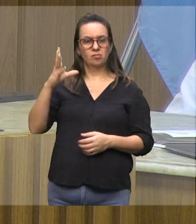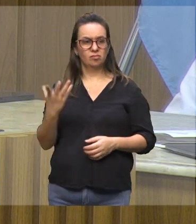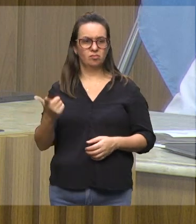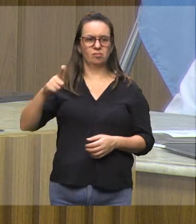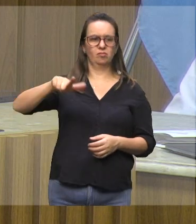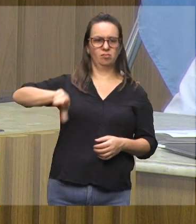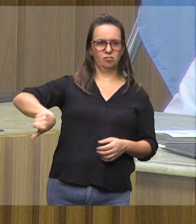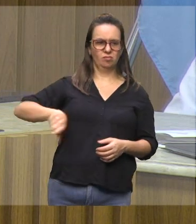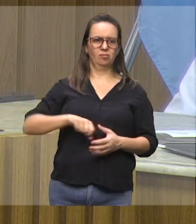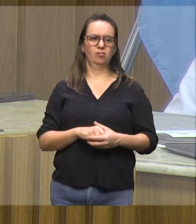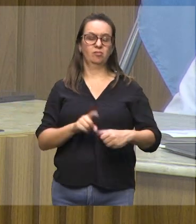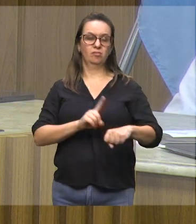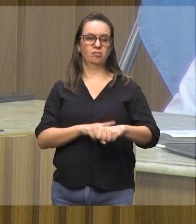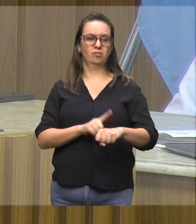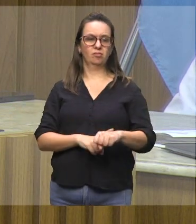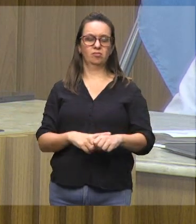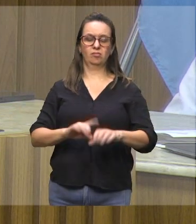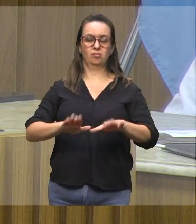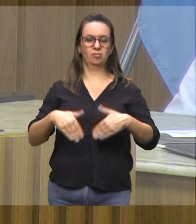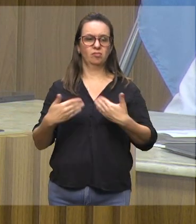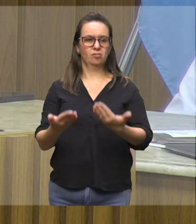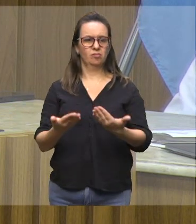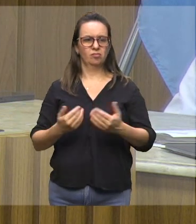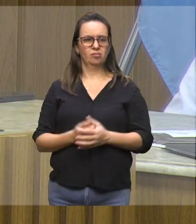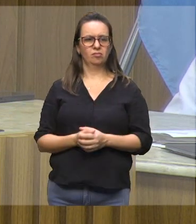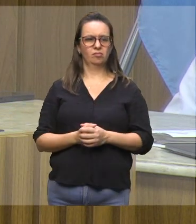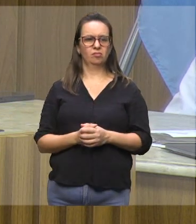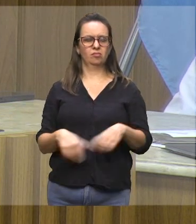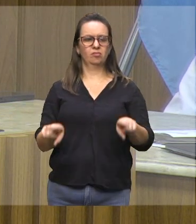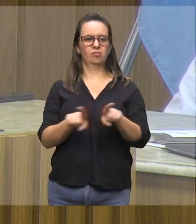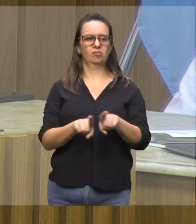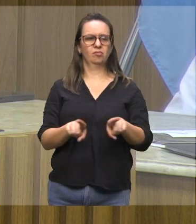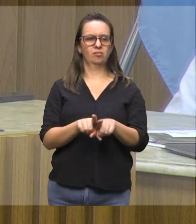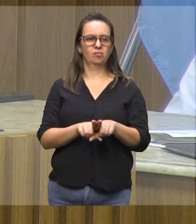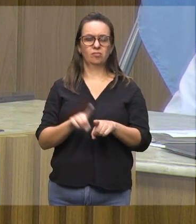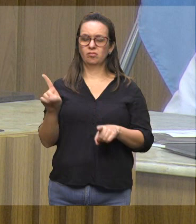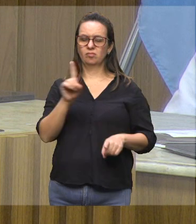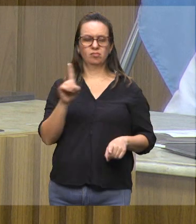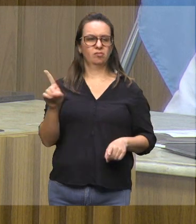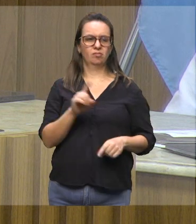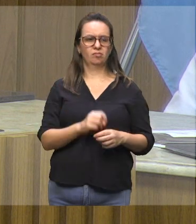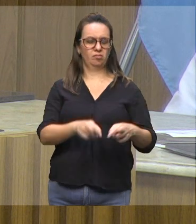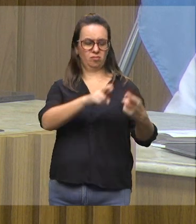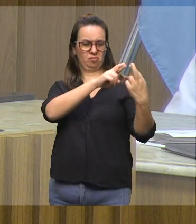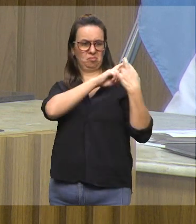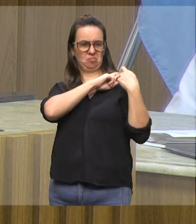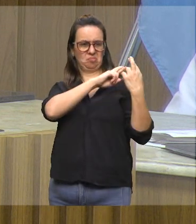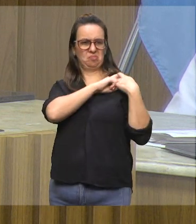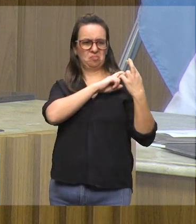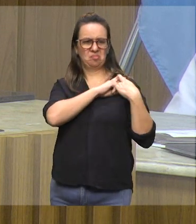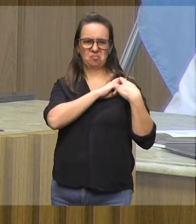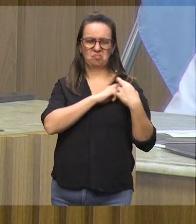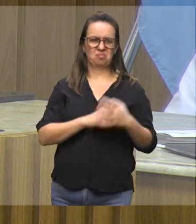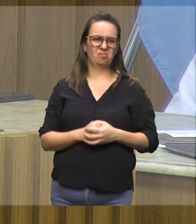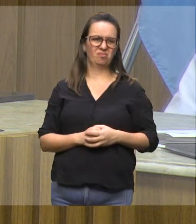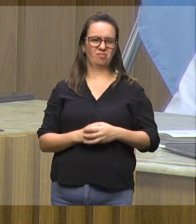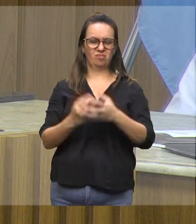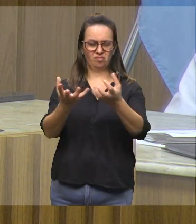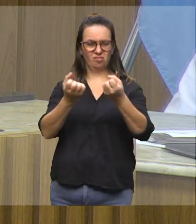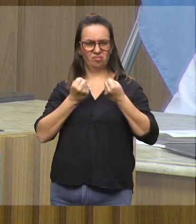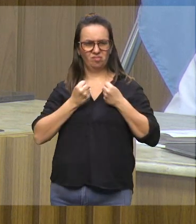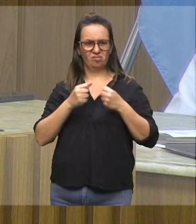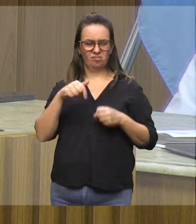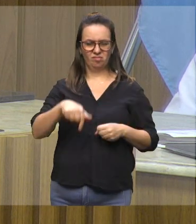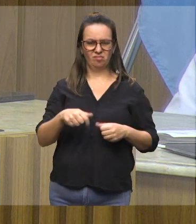prazos estabelecidos pelo Tribunal de Contas, bem como a inércia do responsável em menoscabo às notificações desse